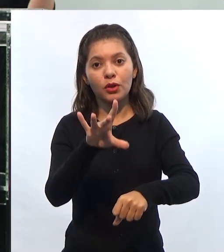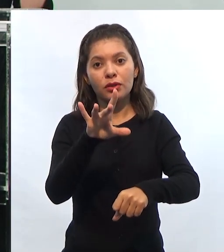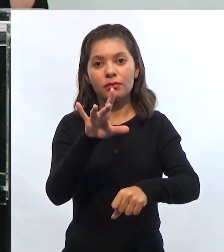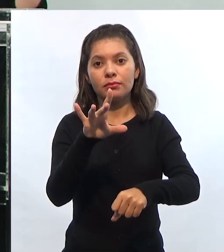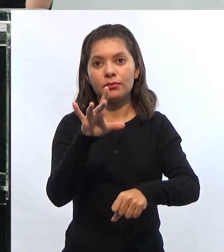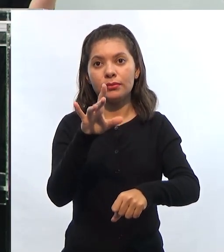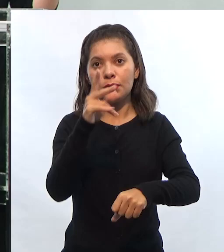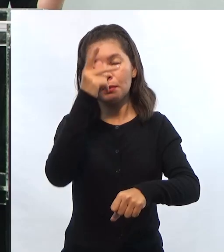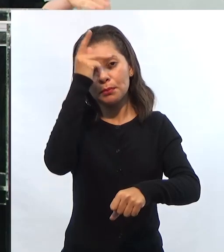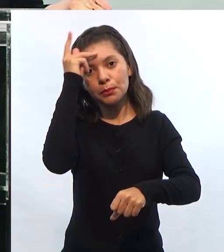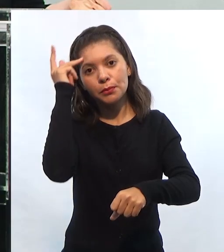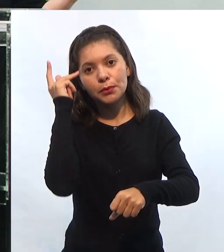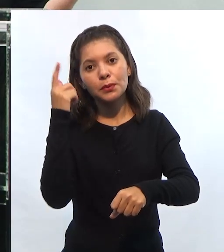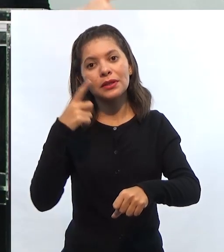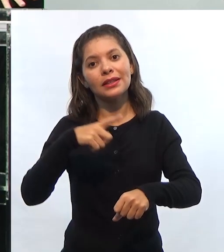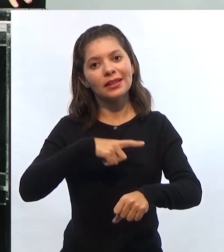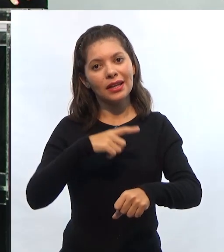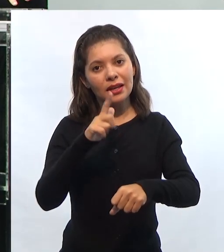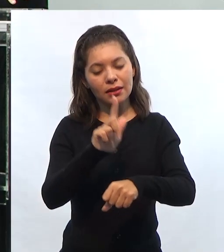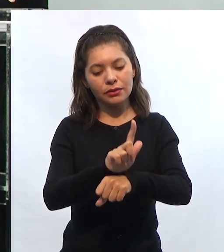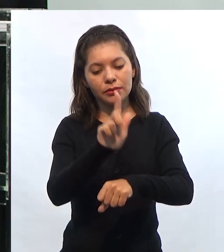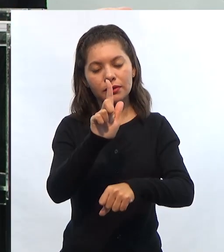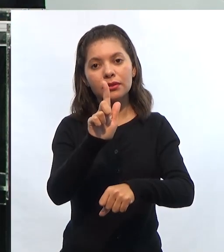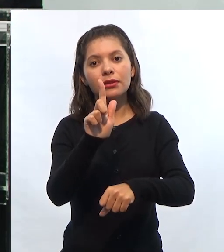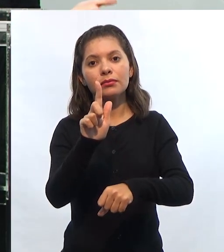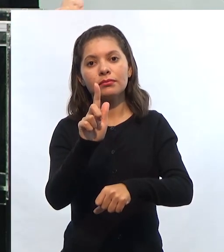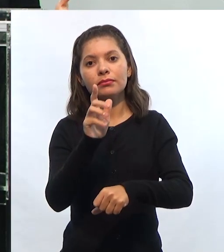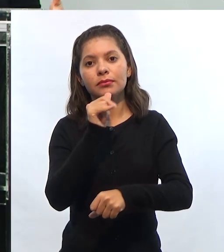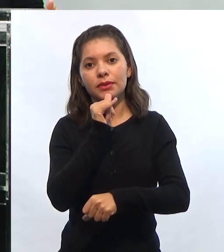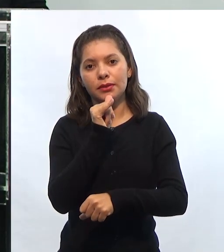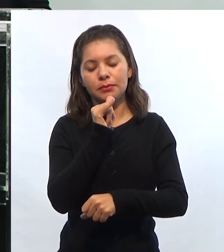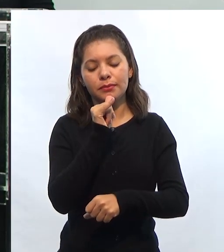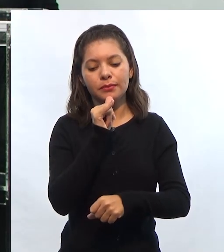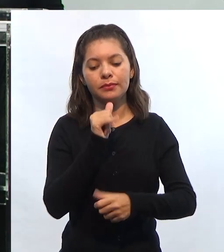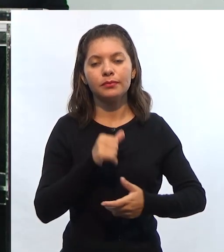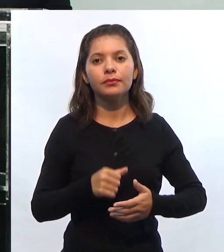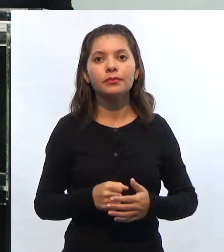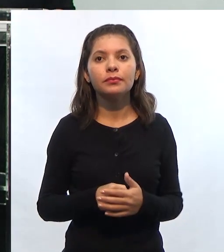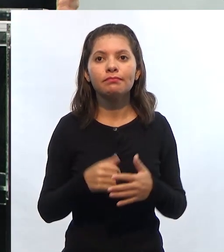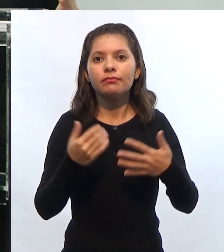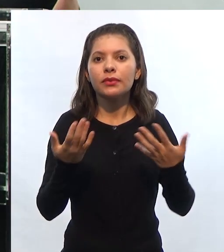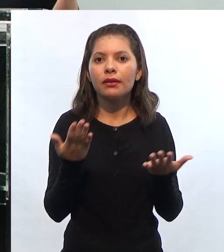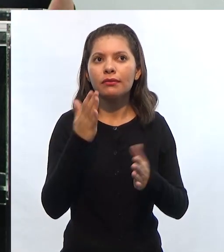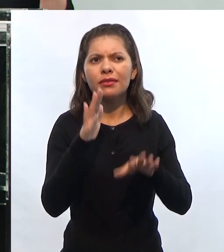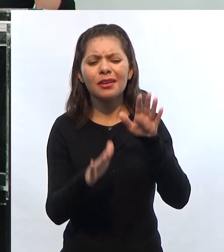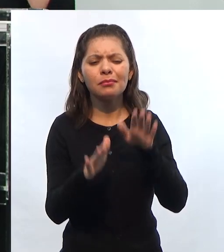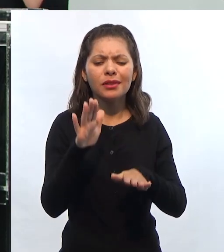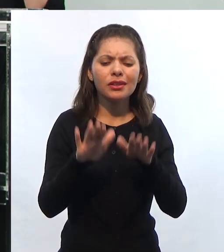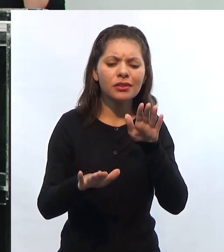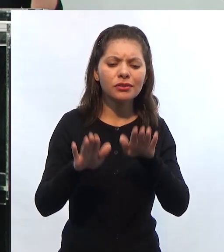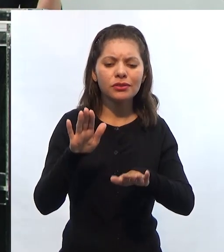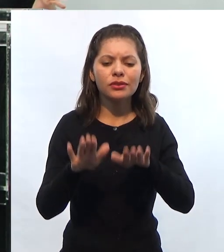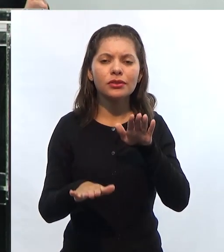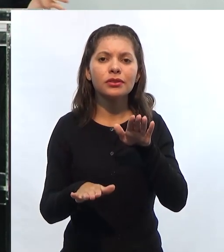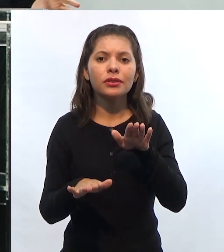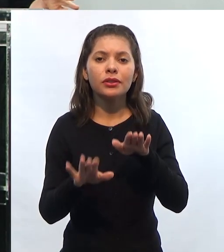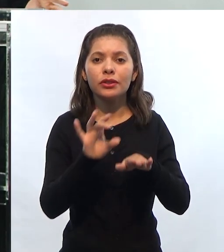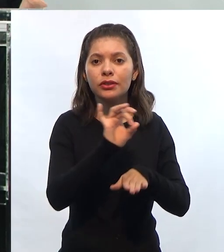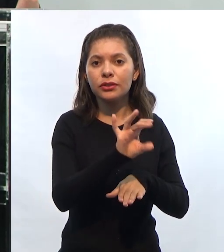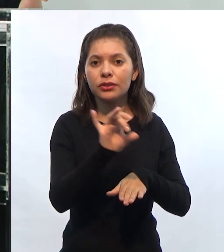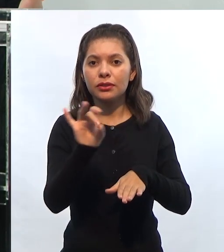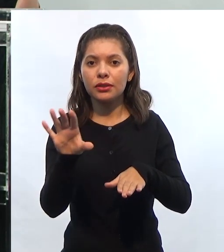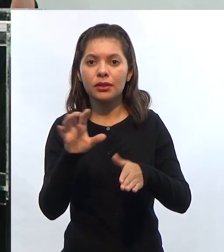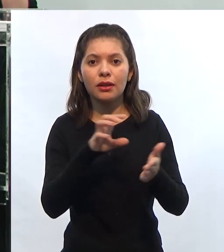pós-graduação, ela só trabalha com o público que já tem graduação, por exemplo, né? Então, dependendo de cada